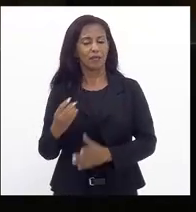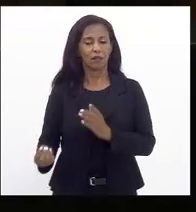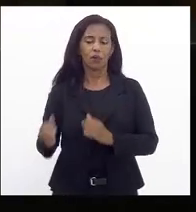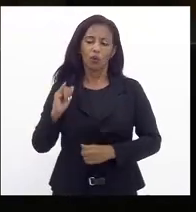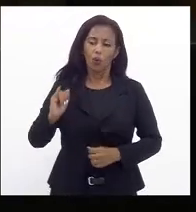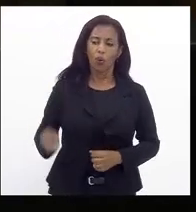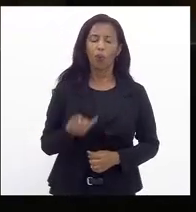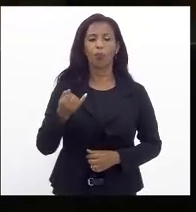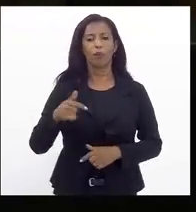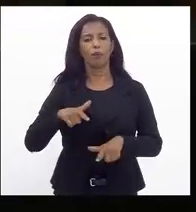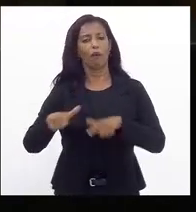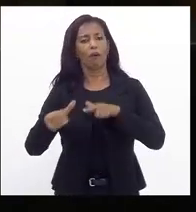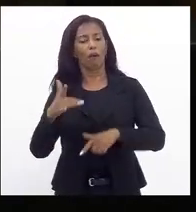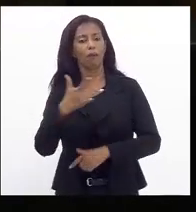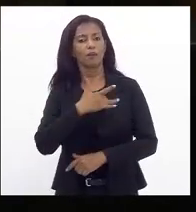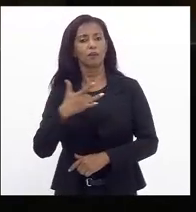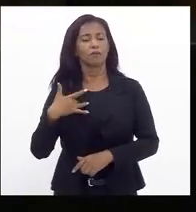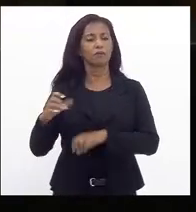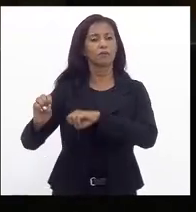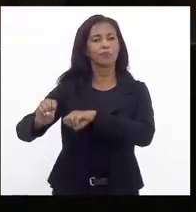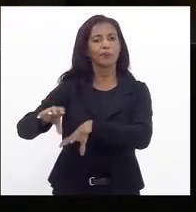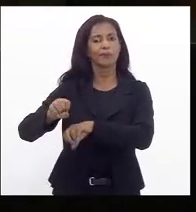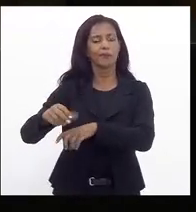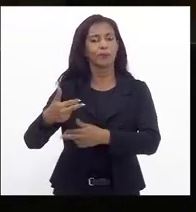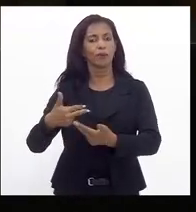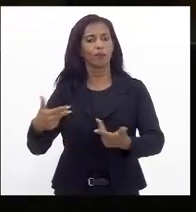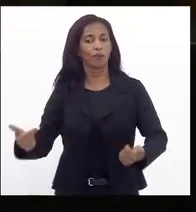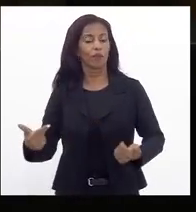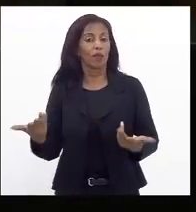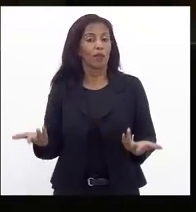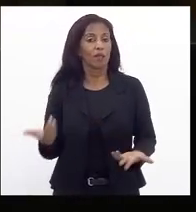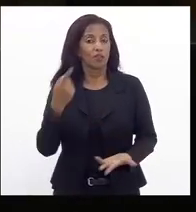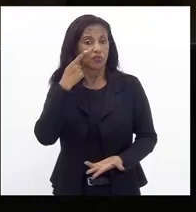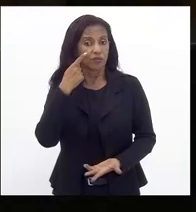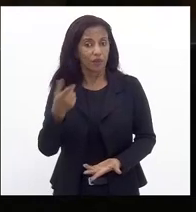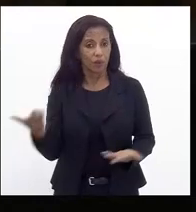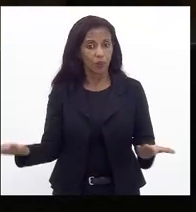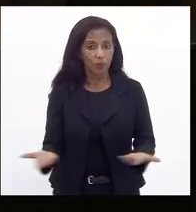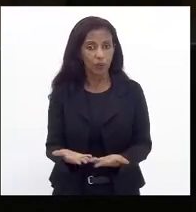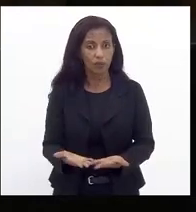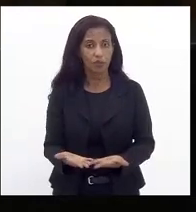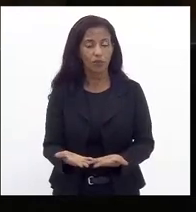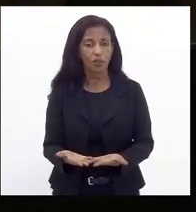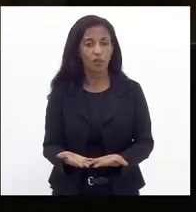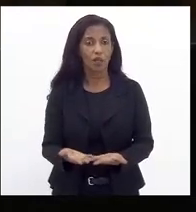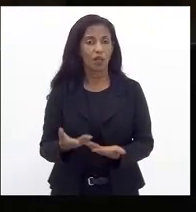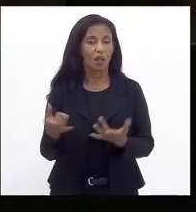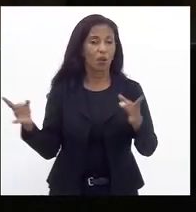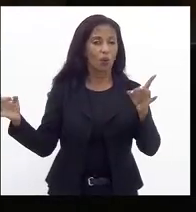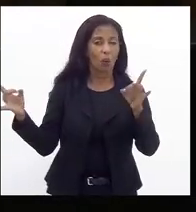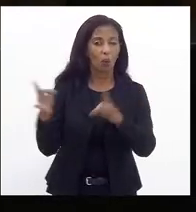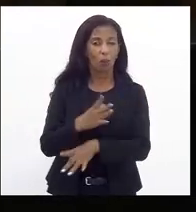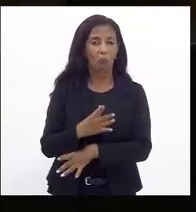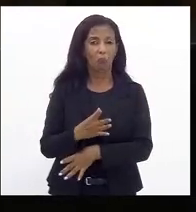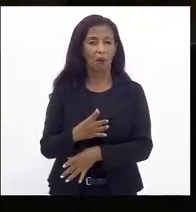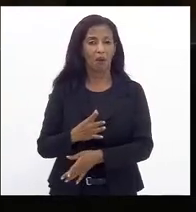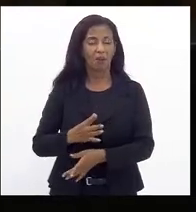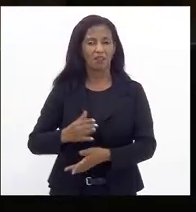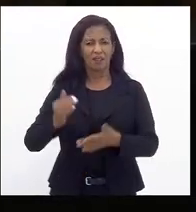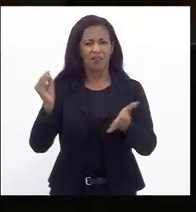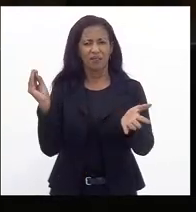empregos garantir saúde e educação de qualidade que a gente tá vendo aqui é a completa